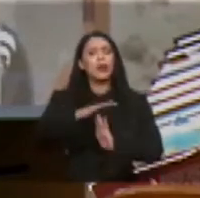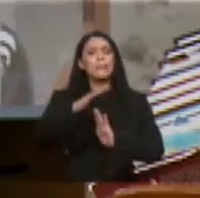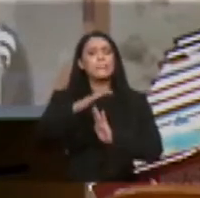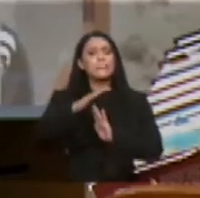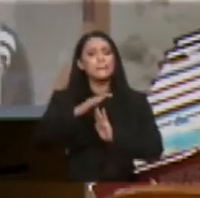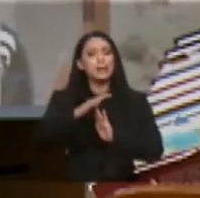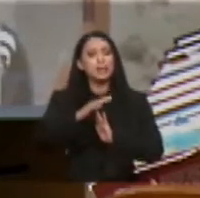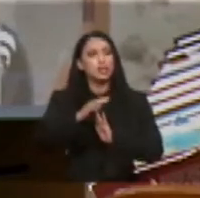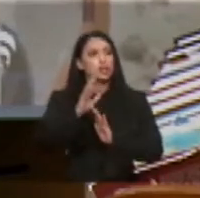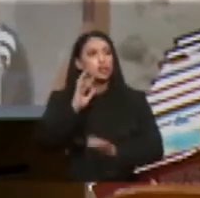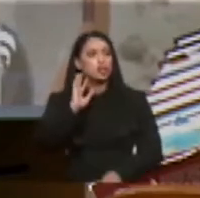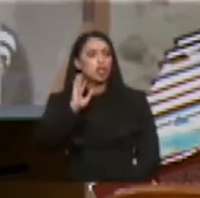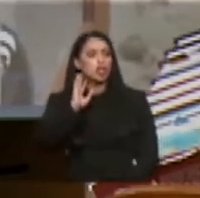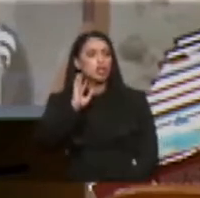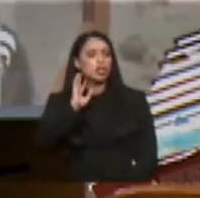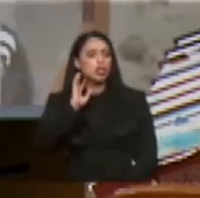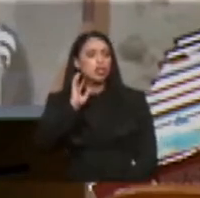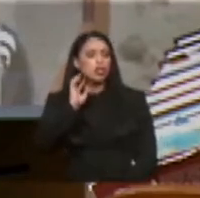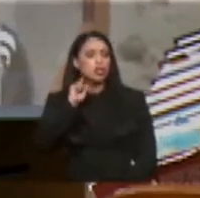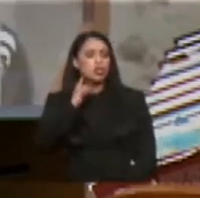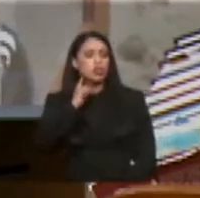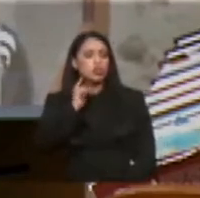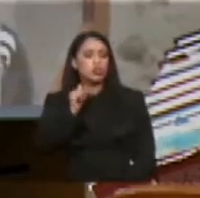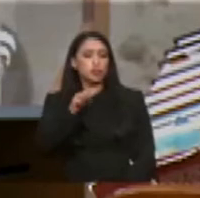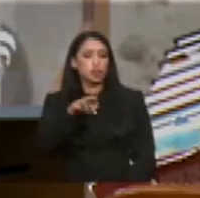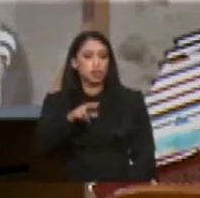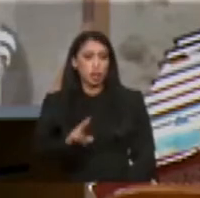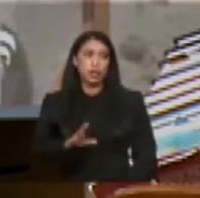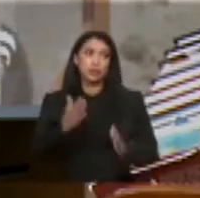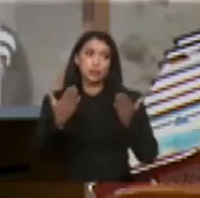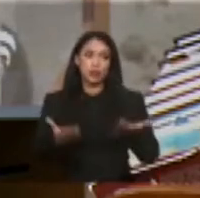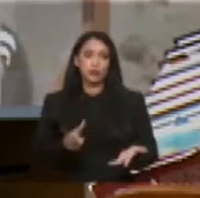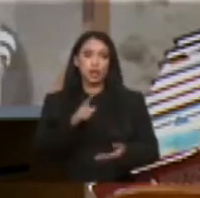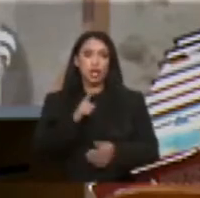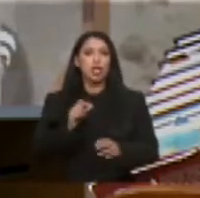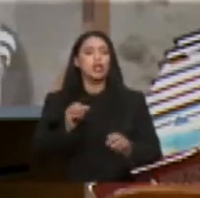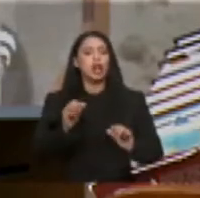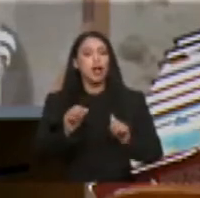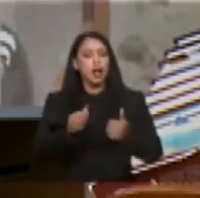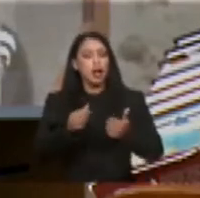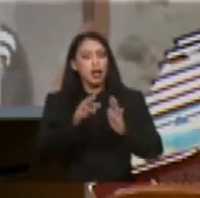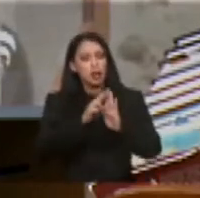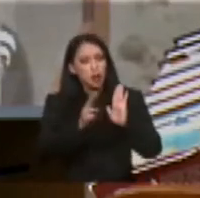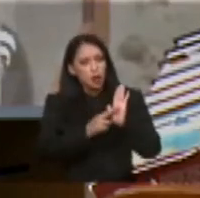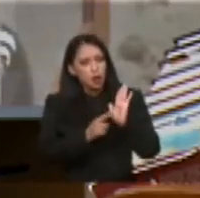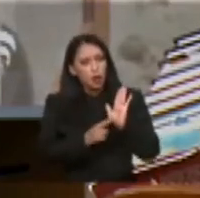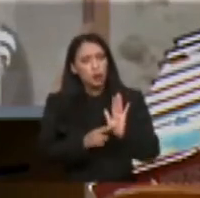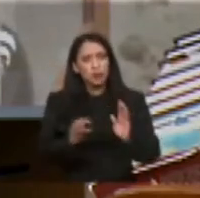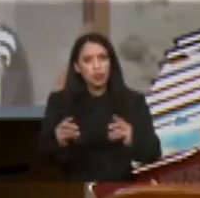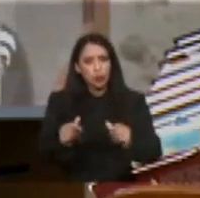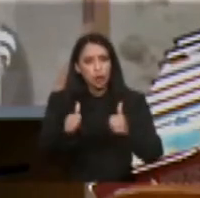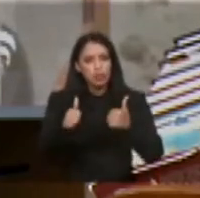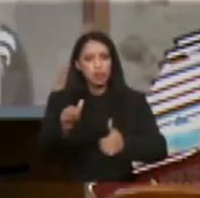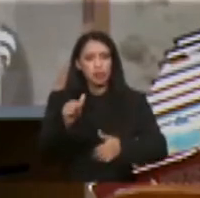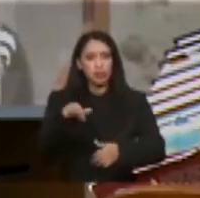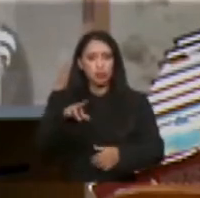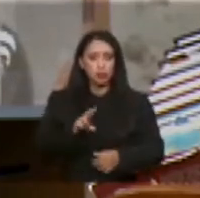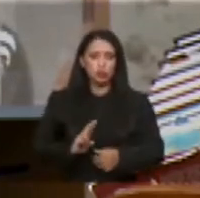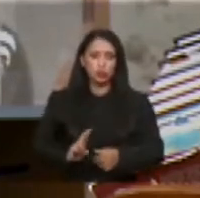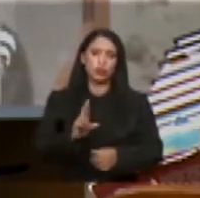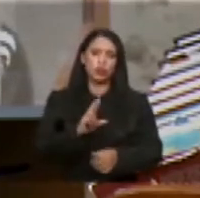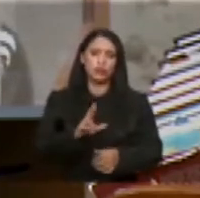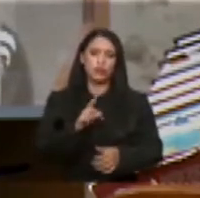da concentração de poluentes, ou seja, previu padrões de qualidade do ar. A norma estabelecia parâmetros